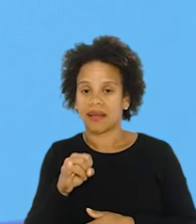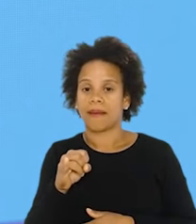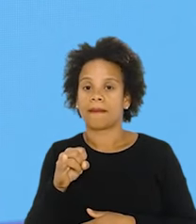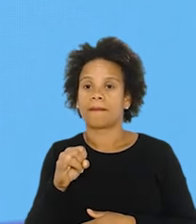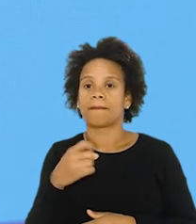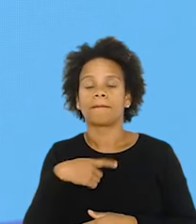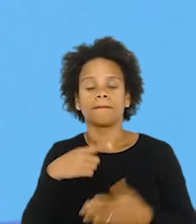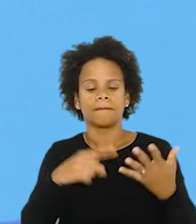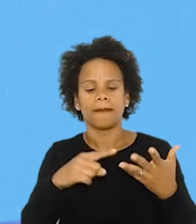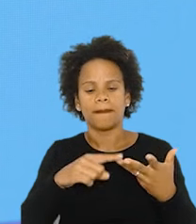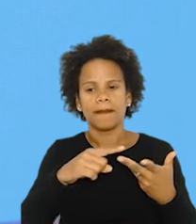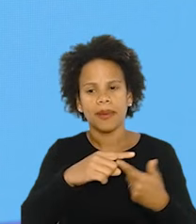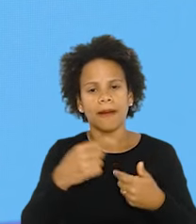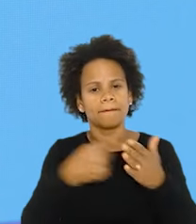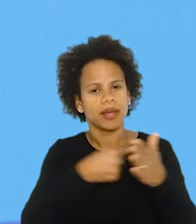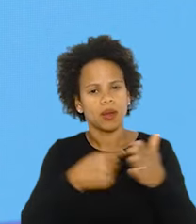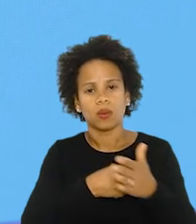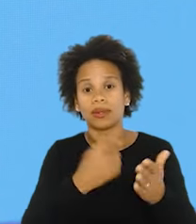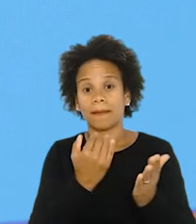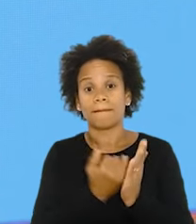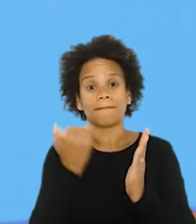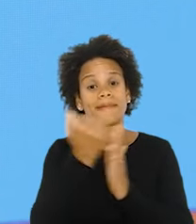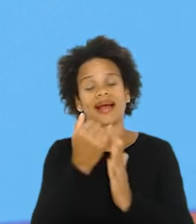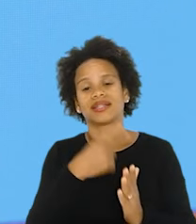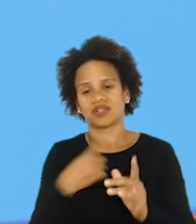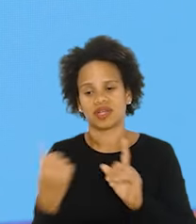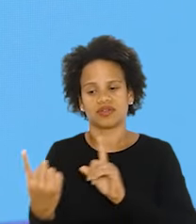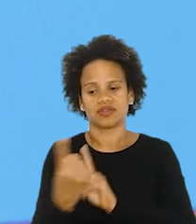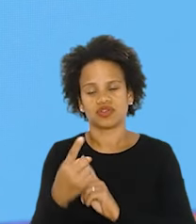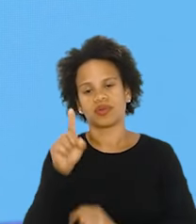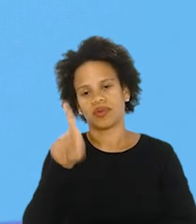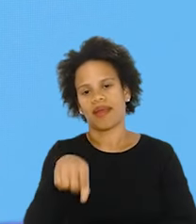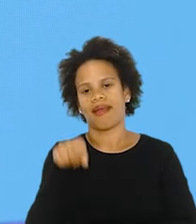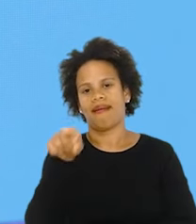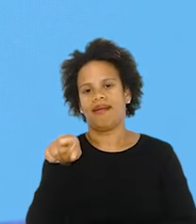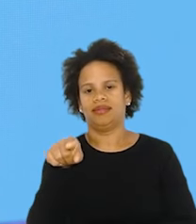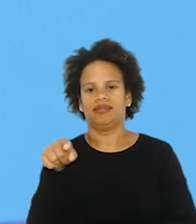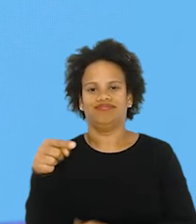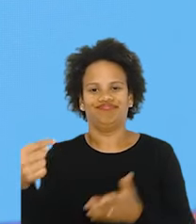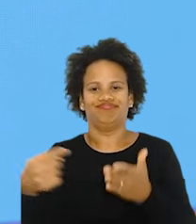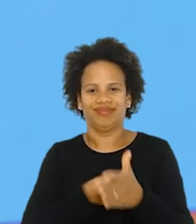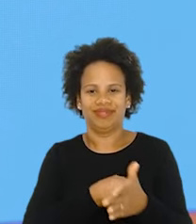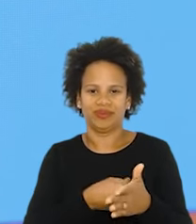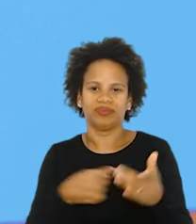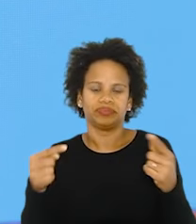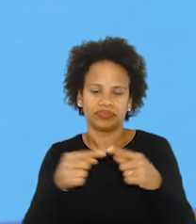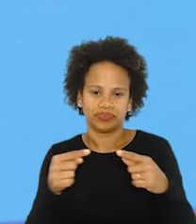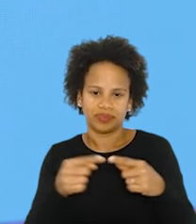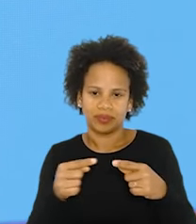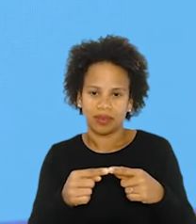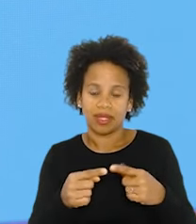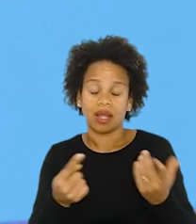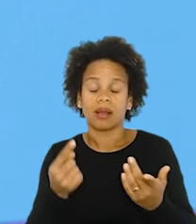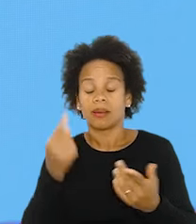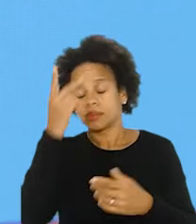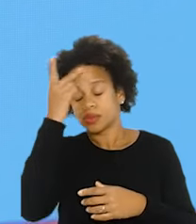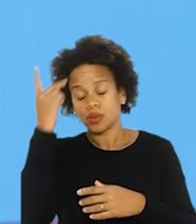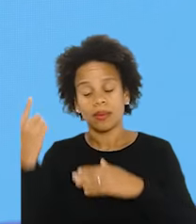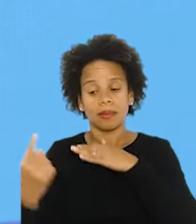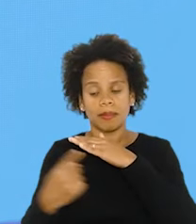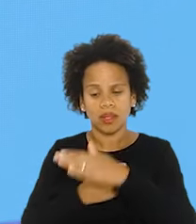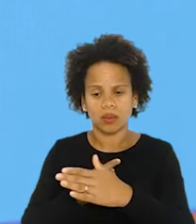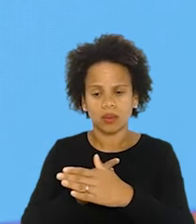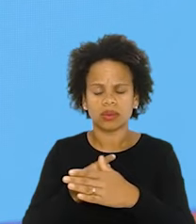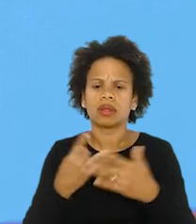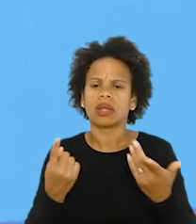A questão de as perguntas mais recorrentes do nosso atendimento uma é delas uma delas é essa daqui onde o cliente nos pergunta